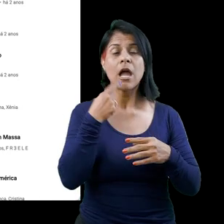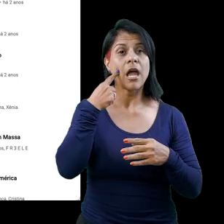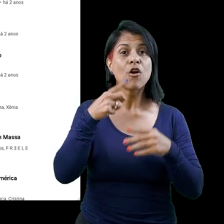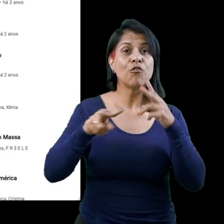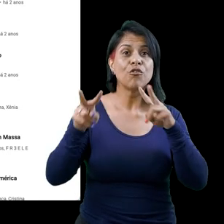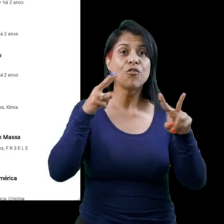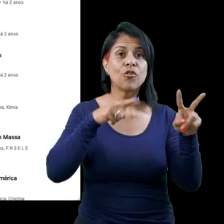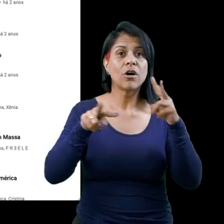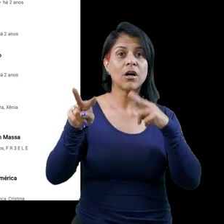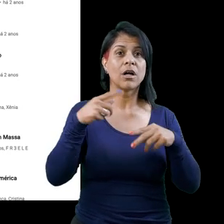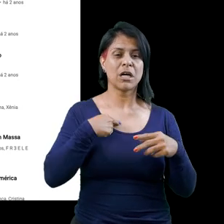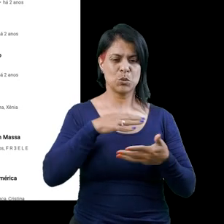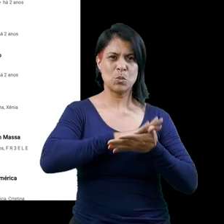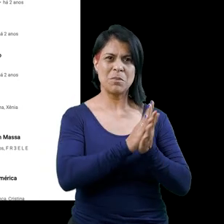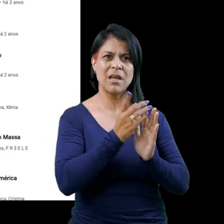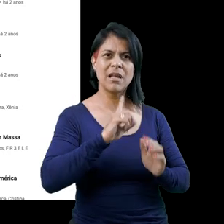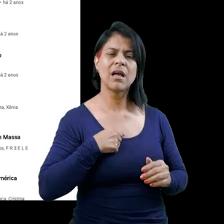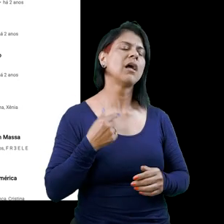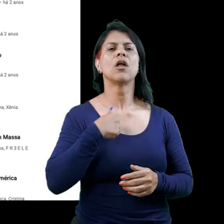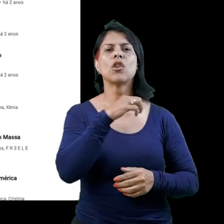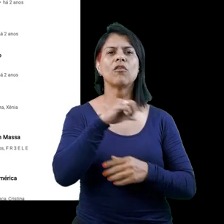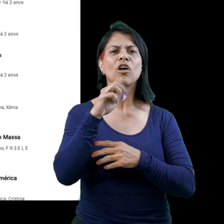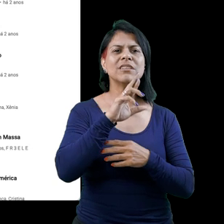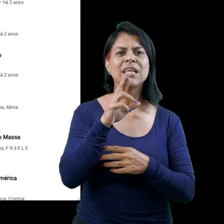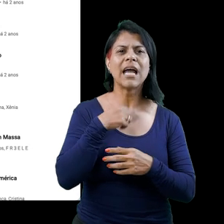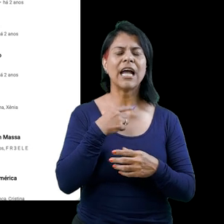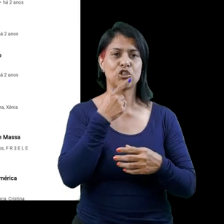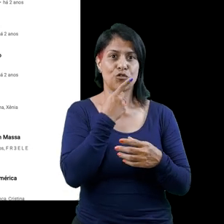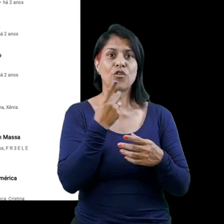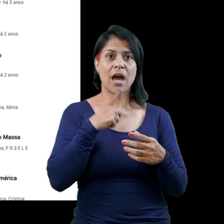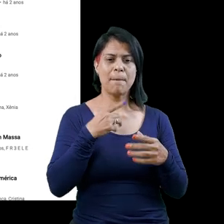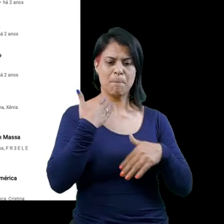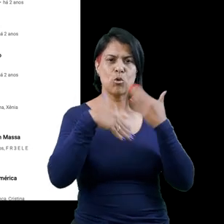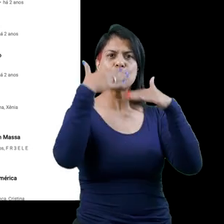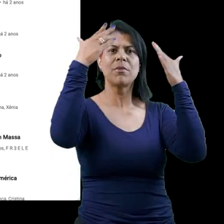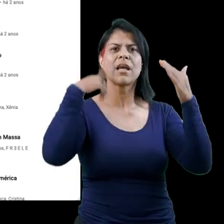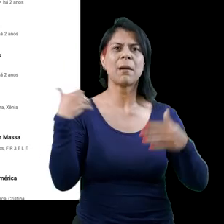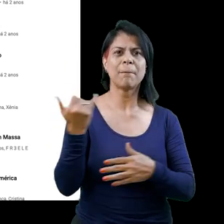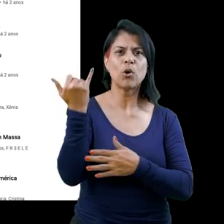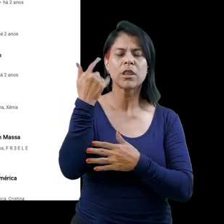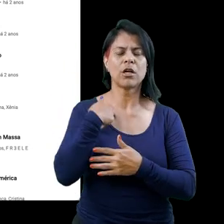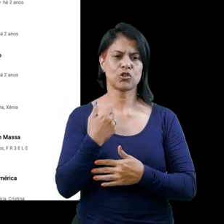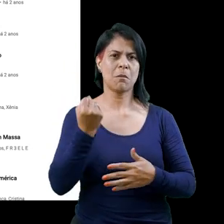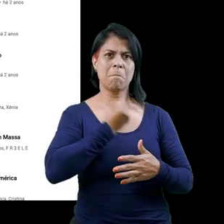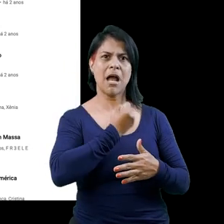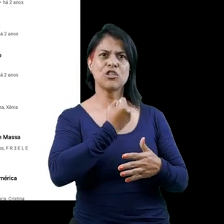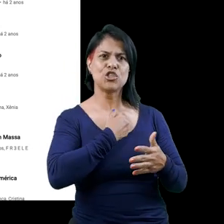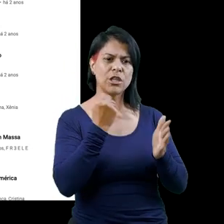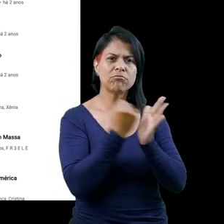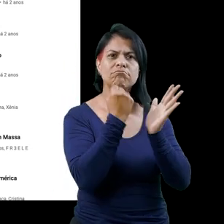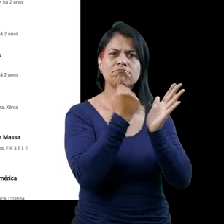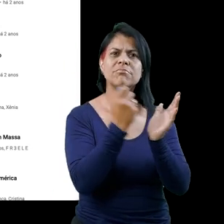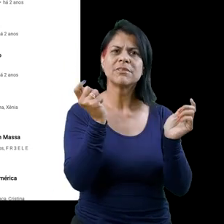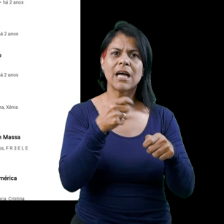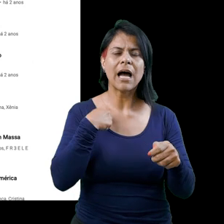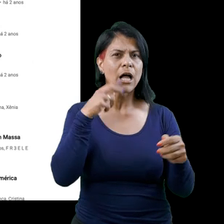qual fui criada, instruída. Desde o 997, a peste se multiplica, sigo avante. Embati até mesmo antes de saber nomear. Todo esse ódio